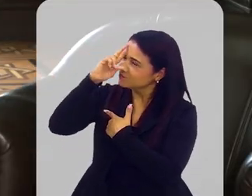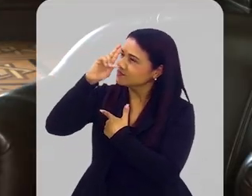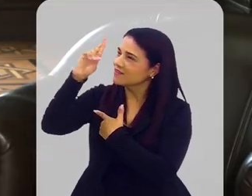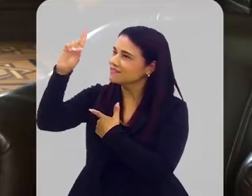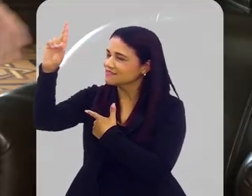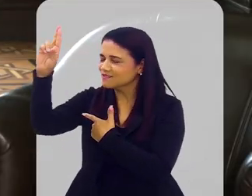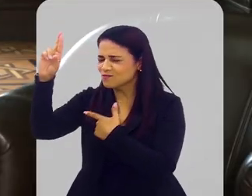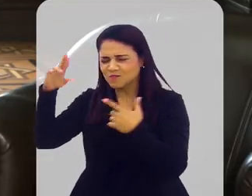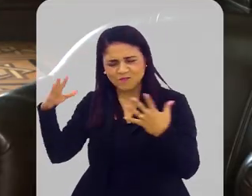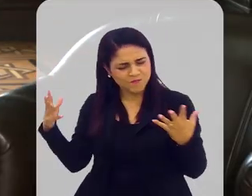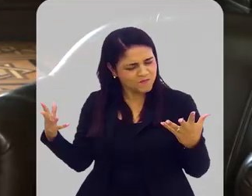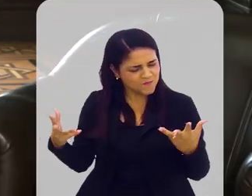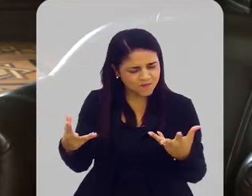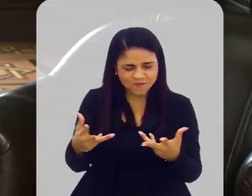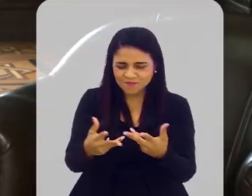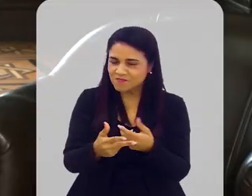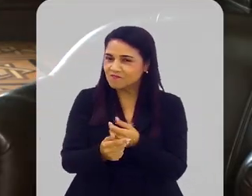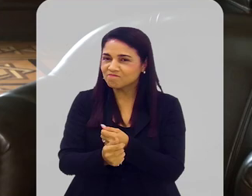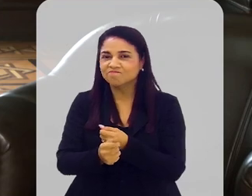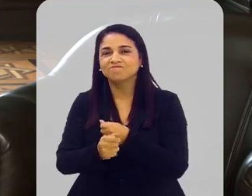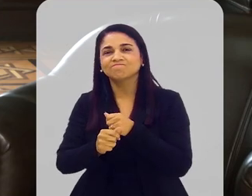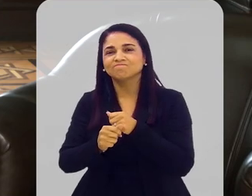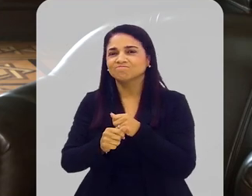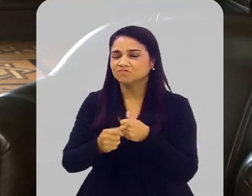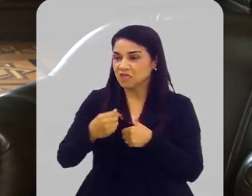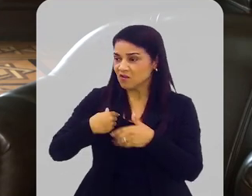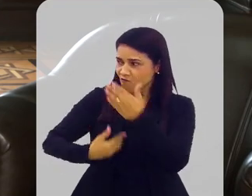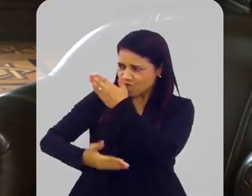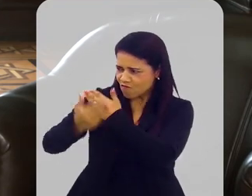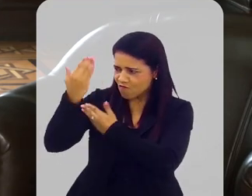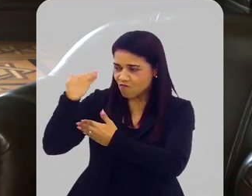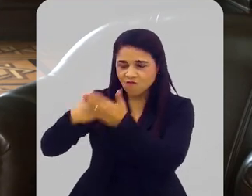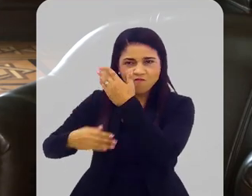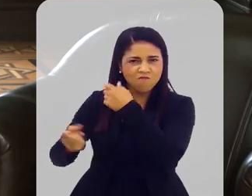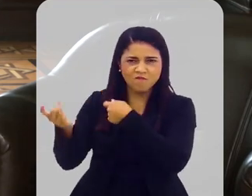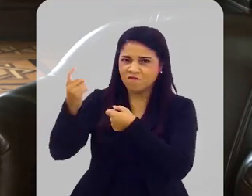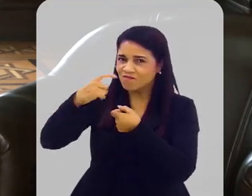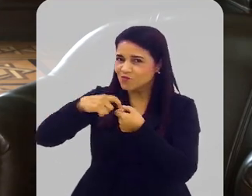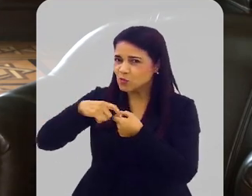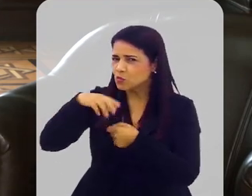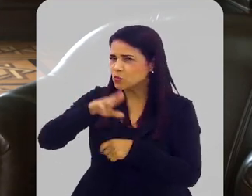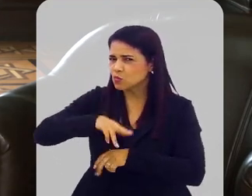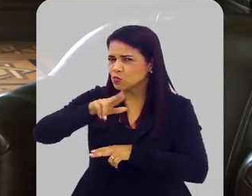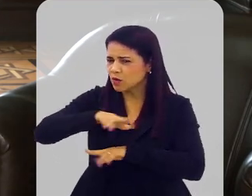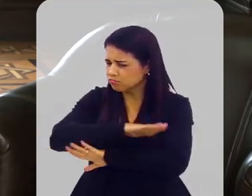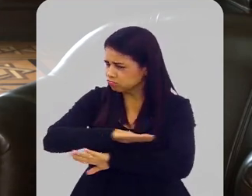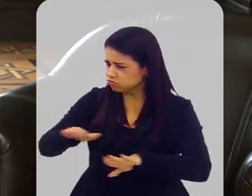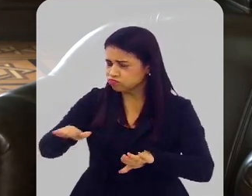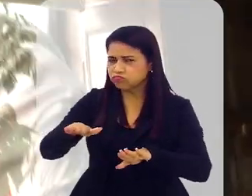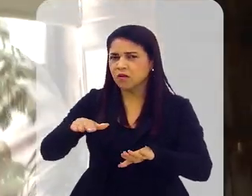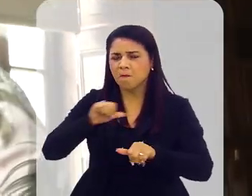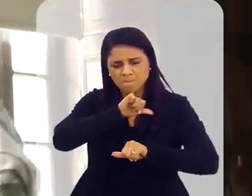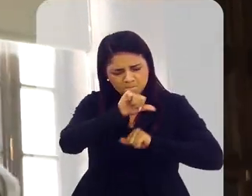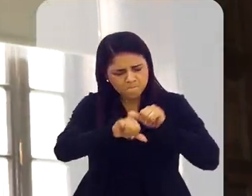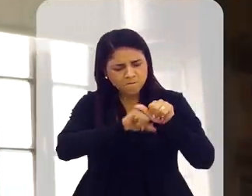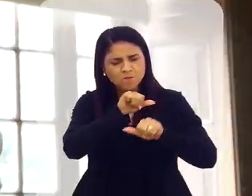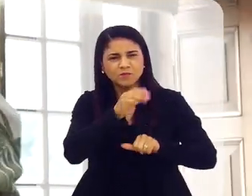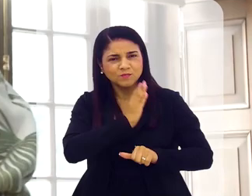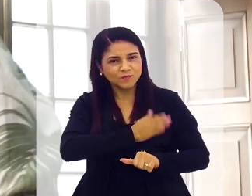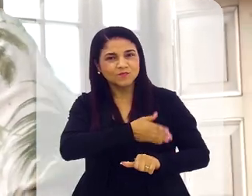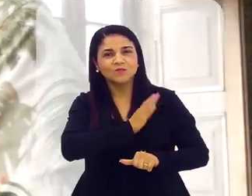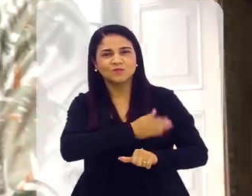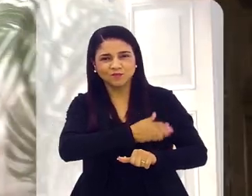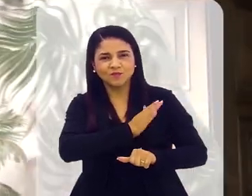Vem, vem me ajudar, Senhor. Não deixe eu voltar atrás. Converte o